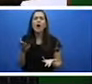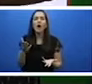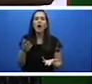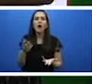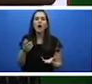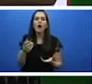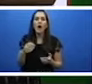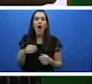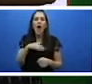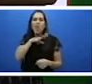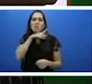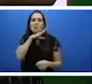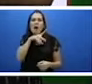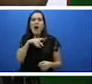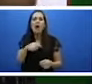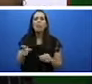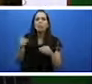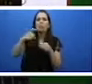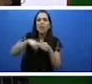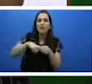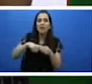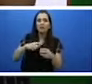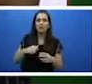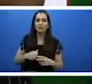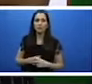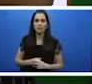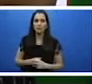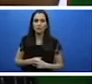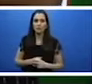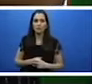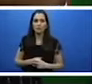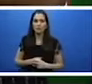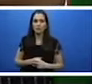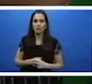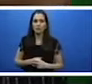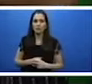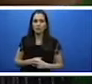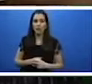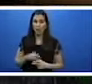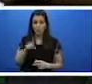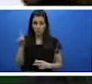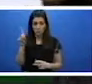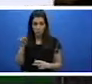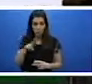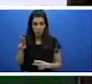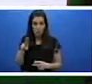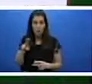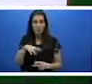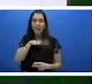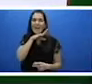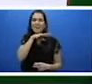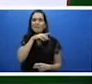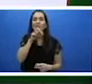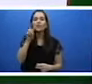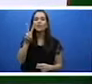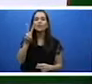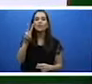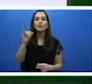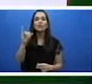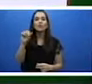dentro da barriguinha da mamãe? Do filho, né? Do filhotinho. Esses animais são chamados de